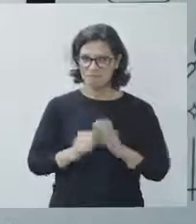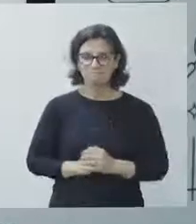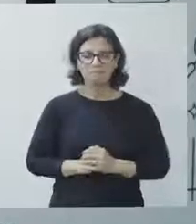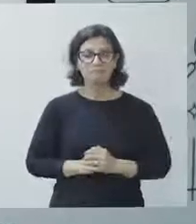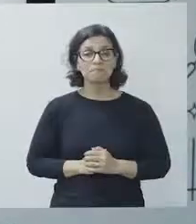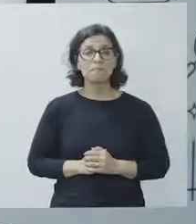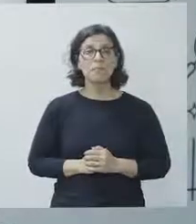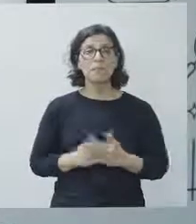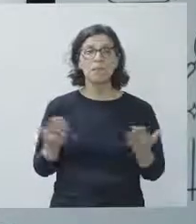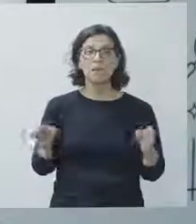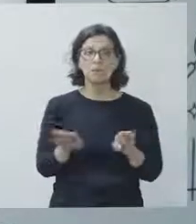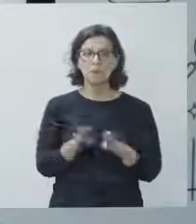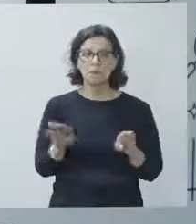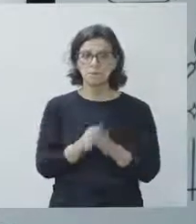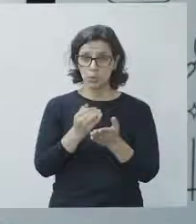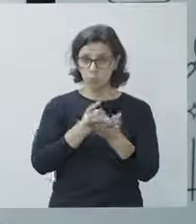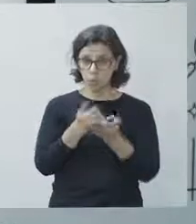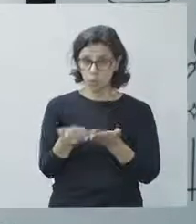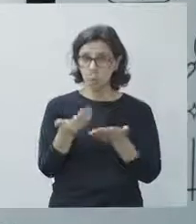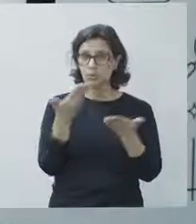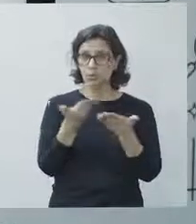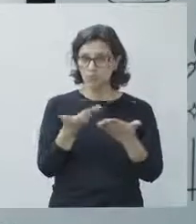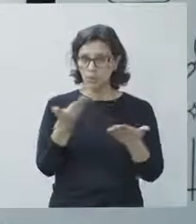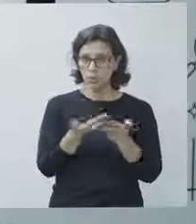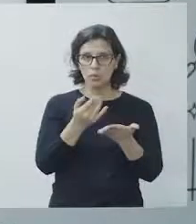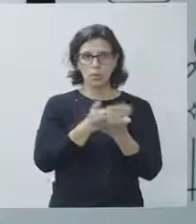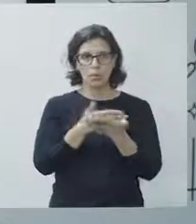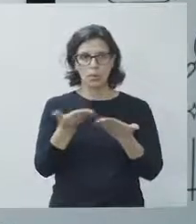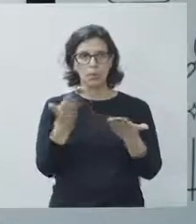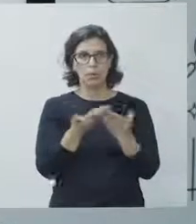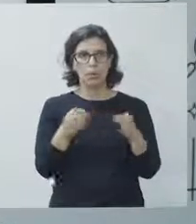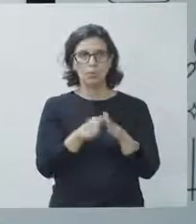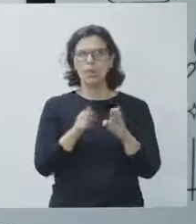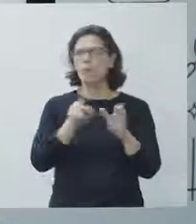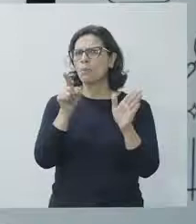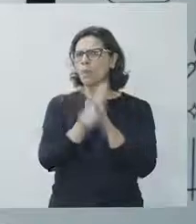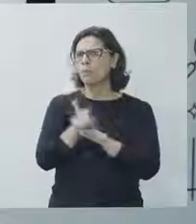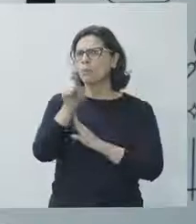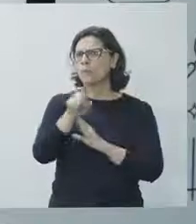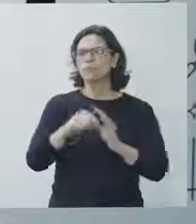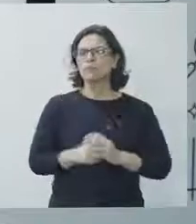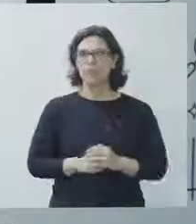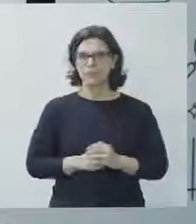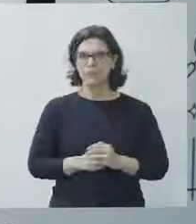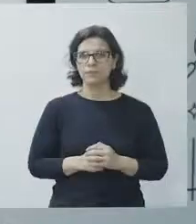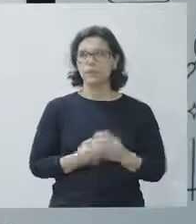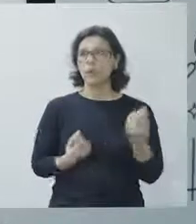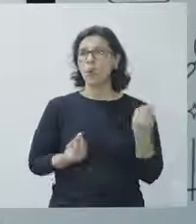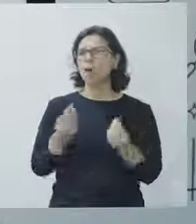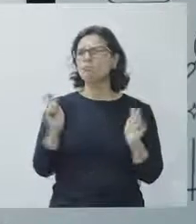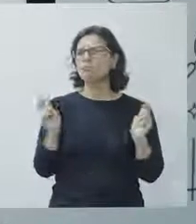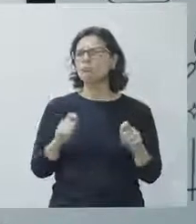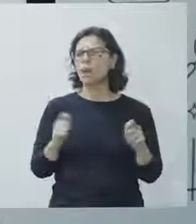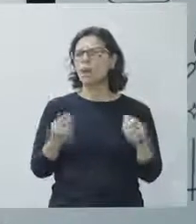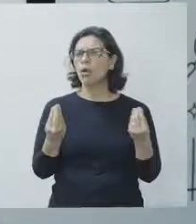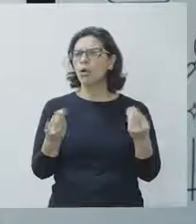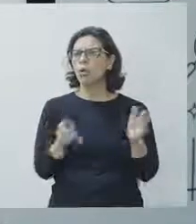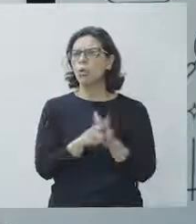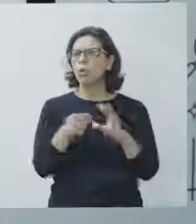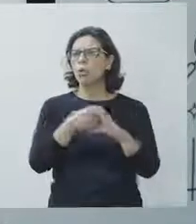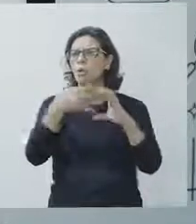Ok, lá no início, bem lá no início, eu havia perguntado para vocês quais poderiam ser